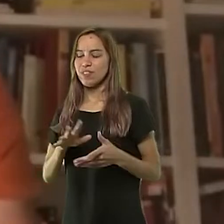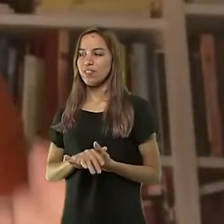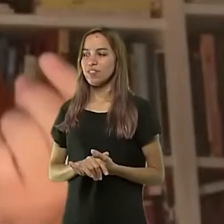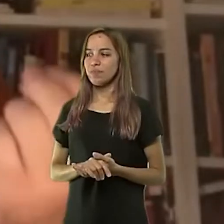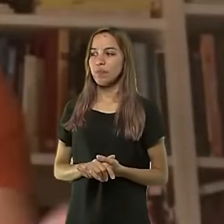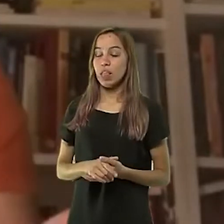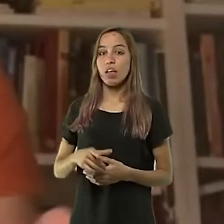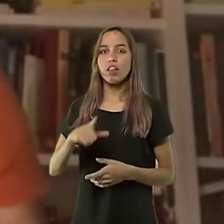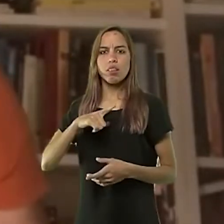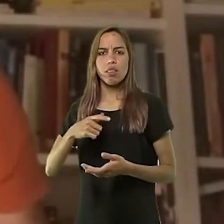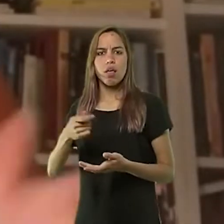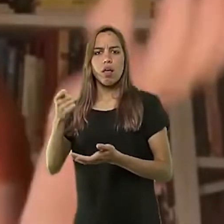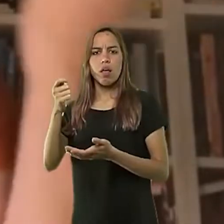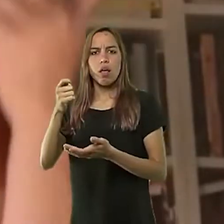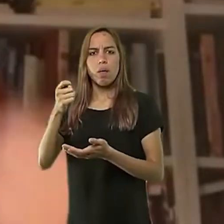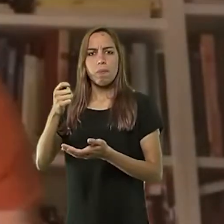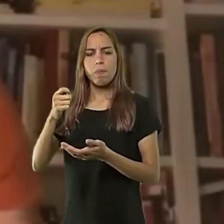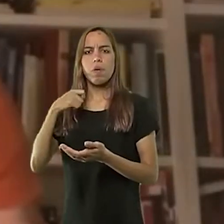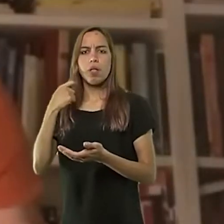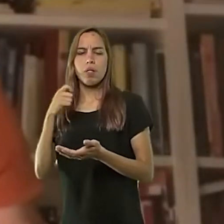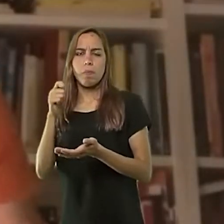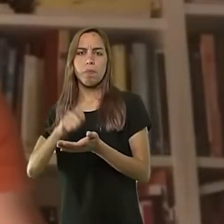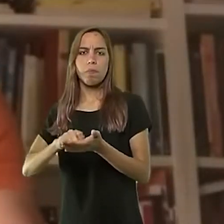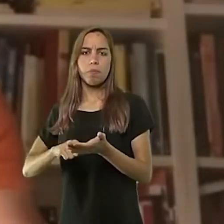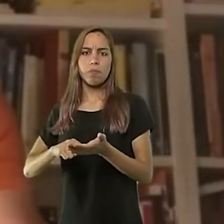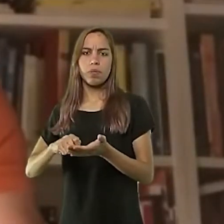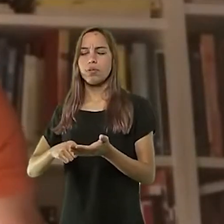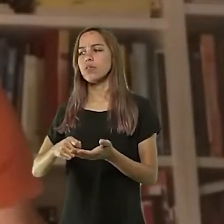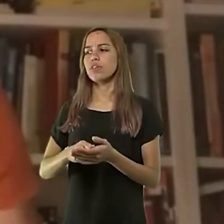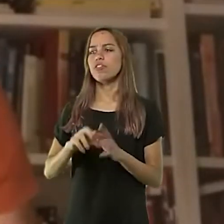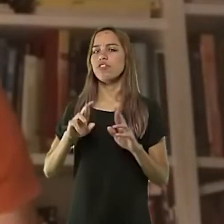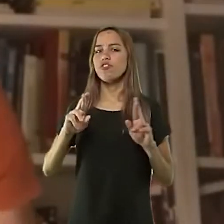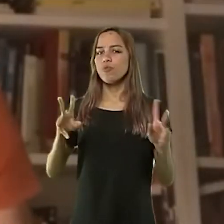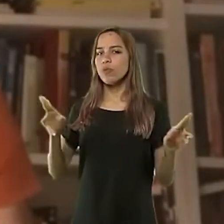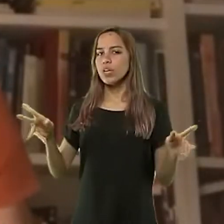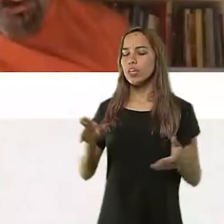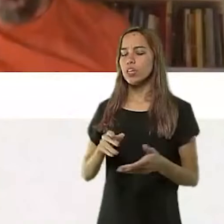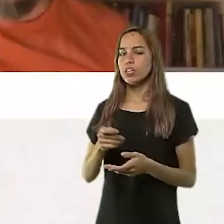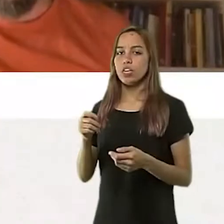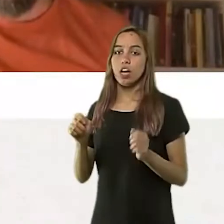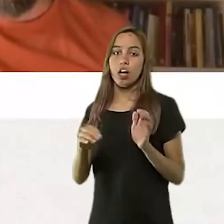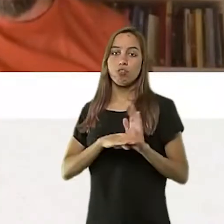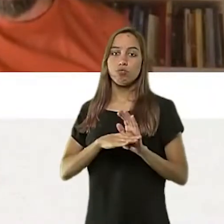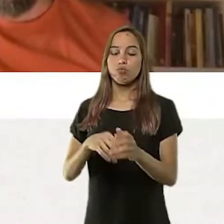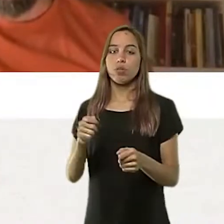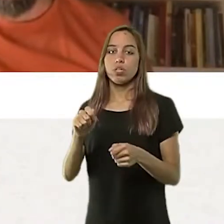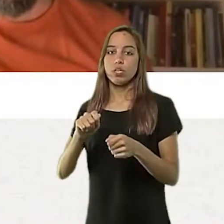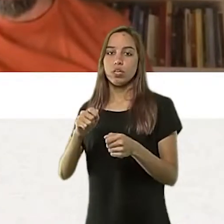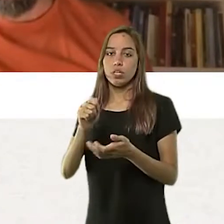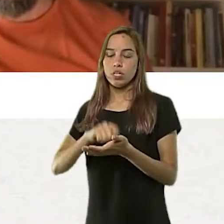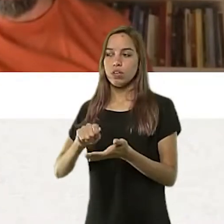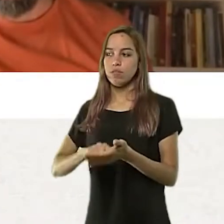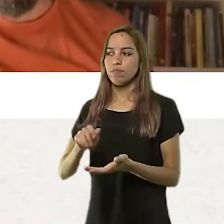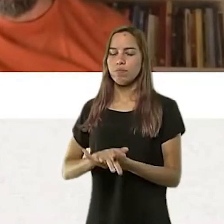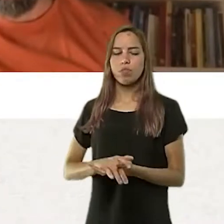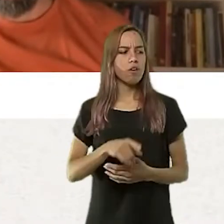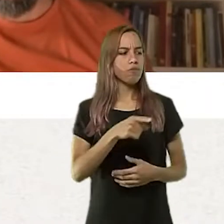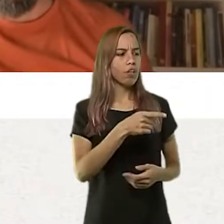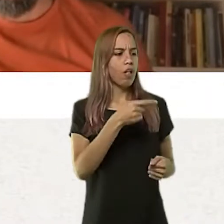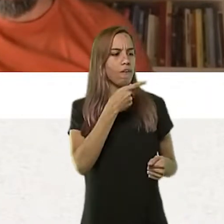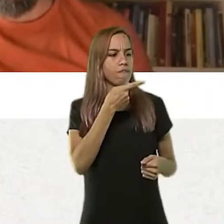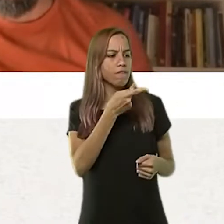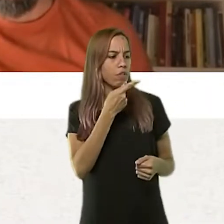Todas as Baleias Voam, e a Boneca de Cocosca, que já tinham sido nomeados antes. Tá bom. Você só não falou dos 2